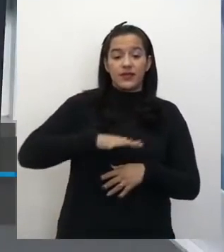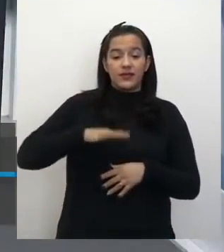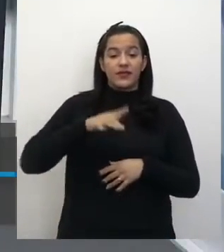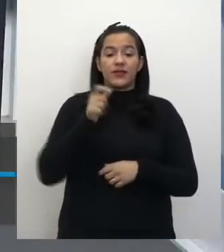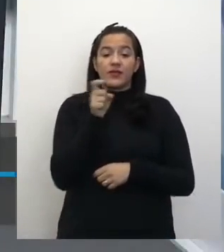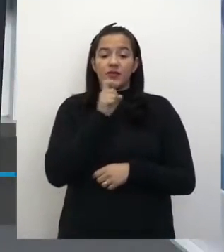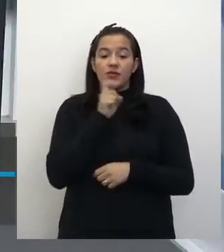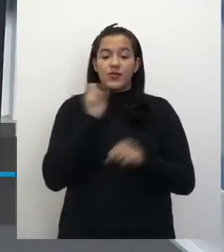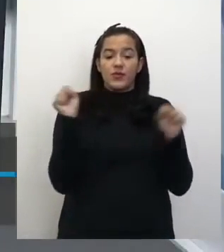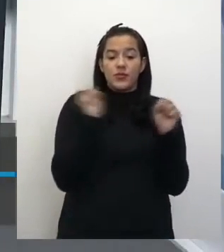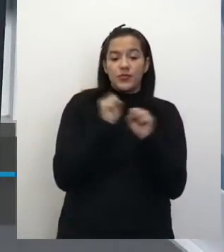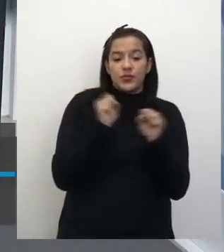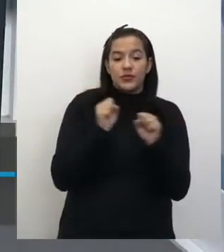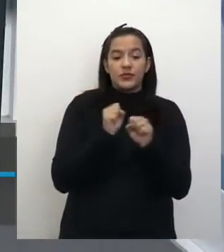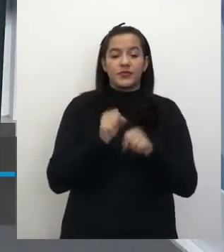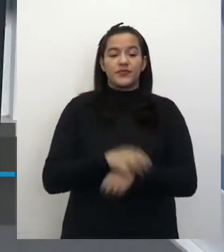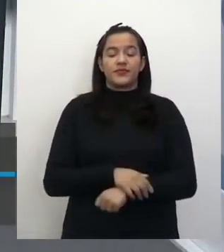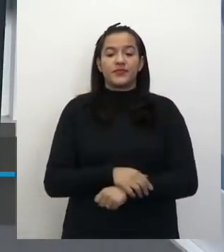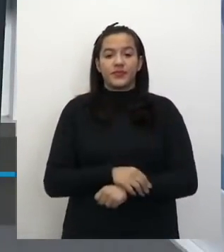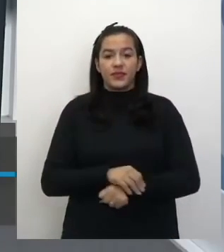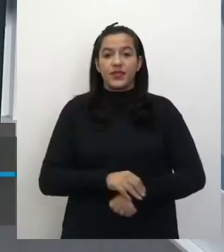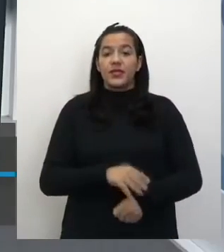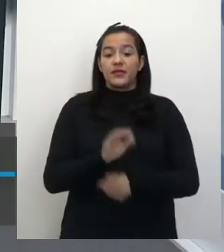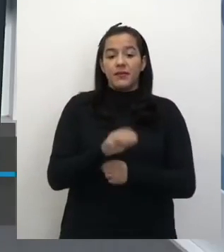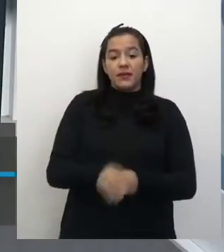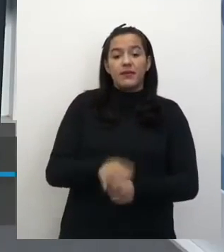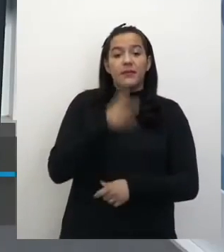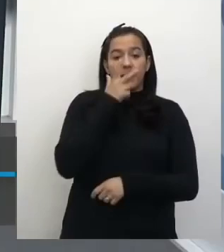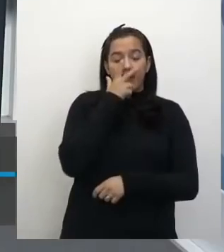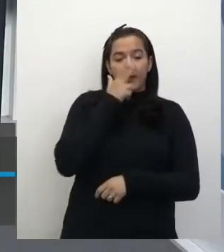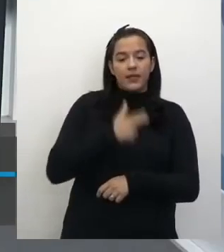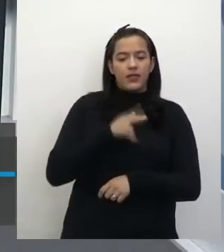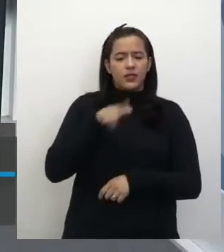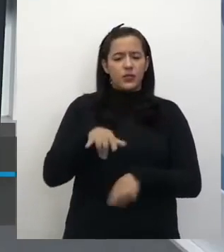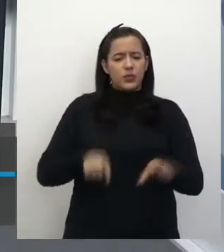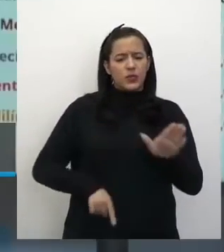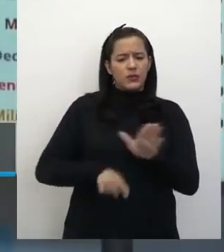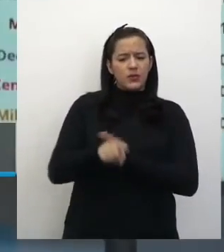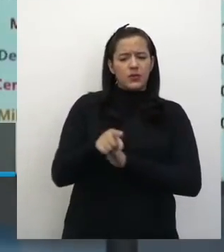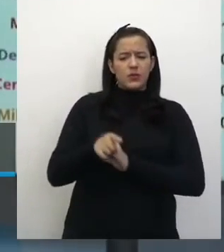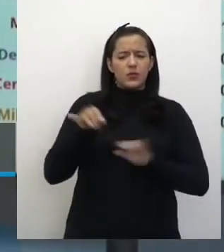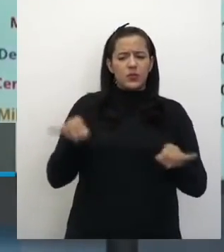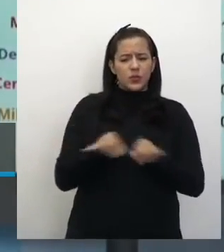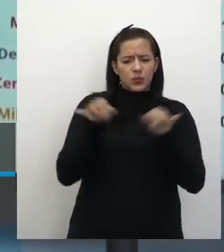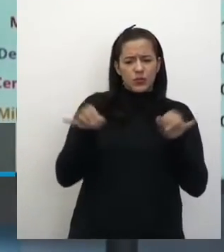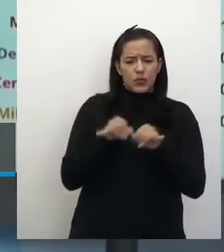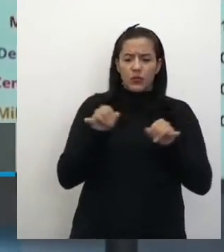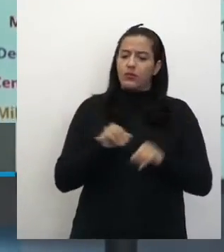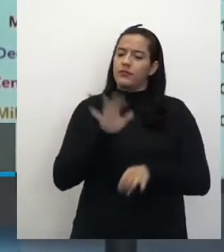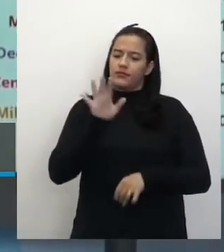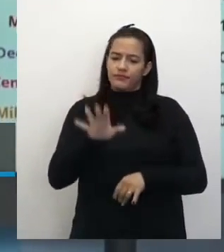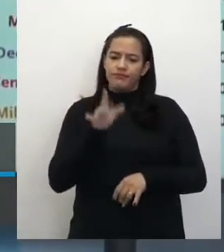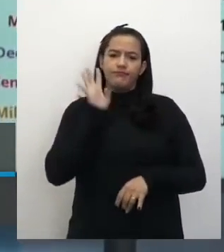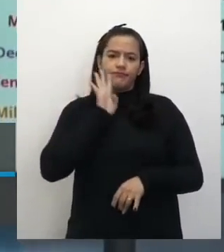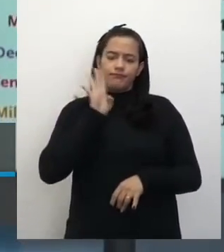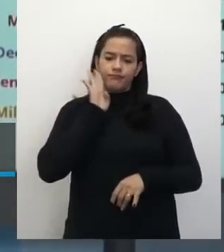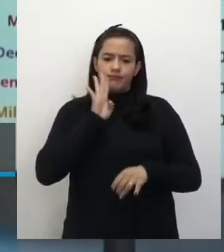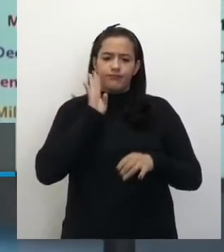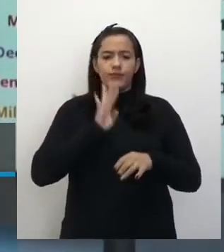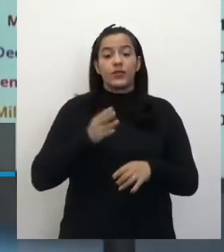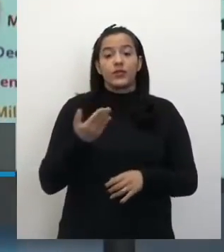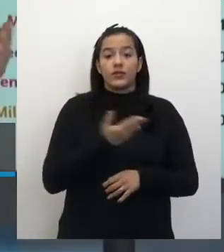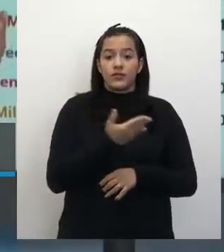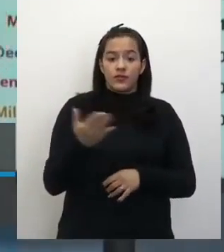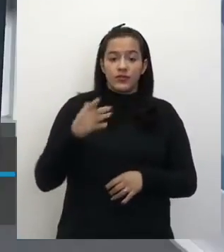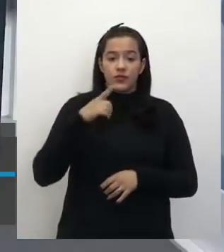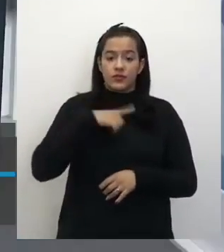do frio não, né? Não, mas assim, parece uma pergunta boba, mas não é não, viu? É uma pergunta muito legal, porque olha só, quando a gente está calculando